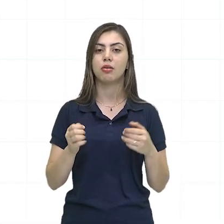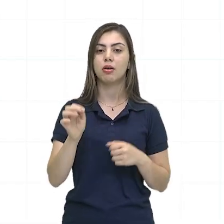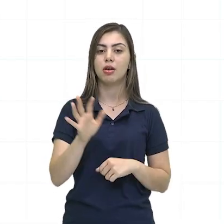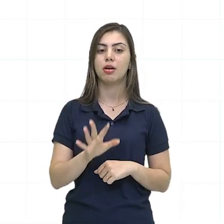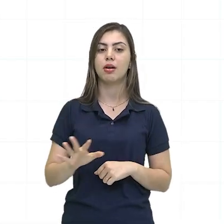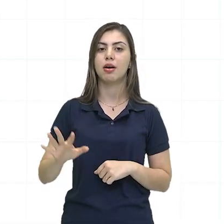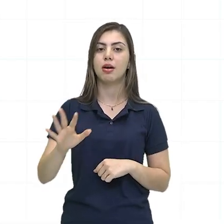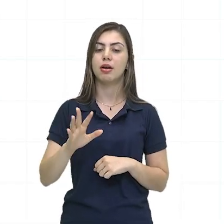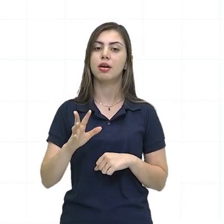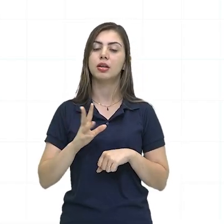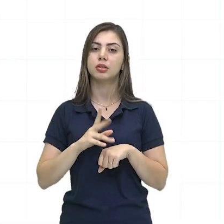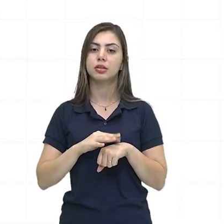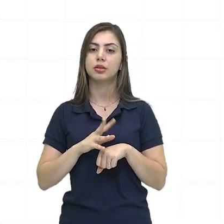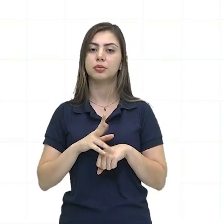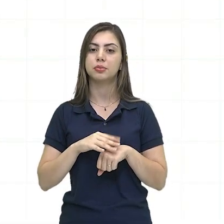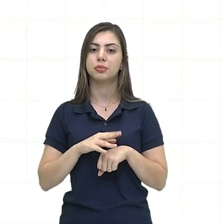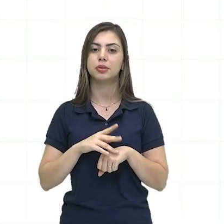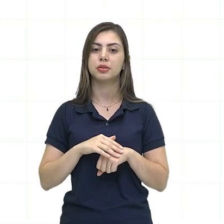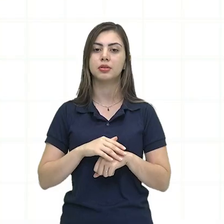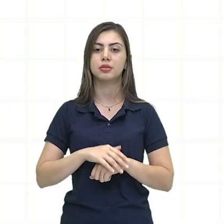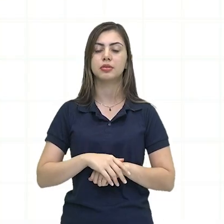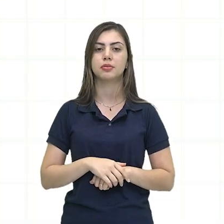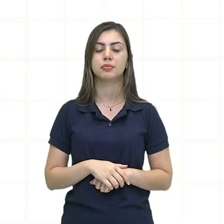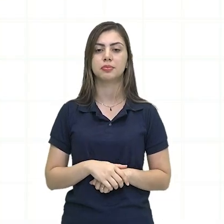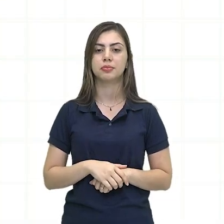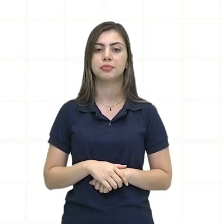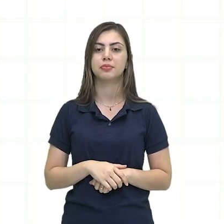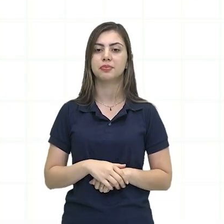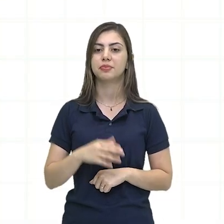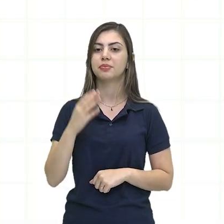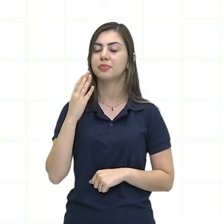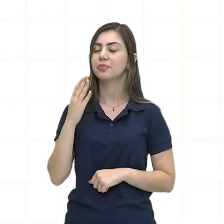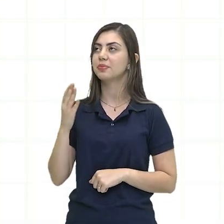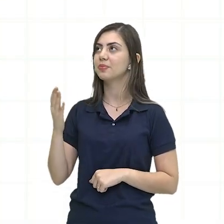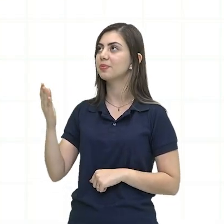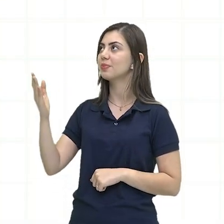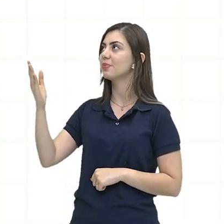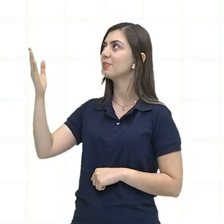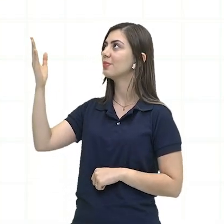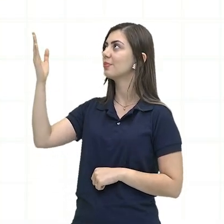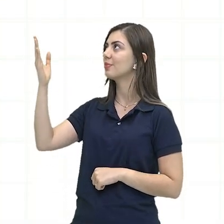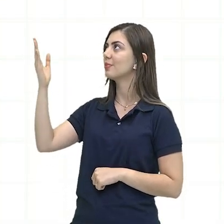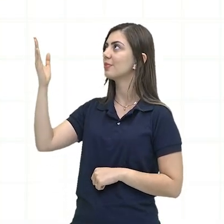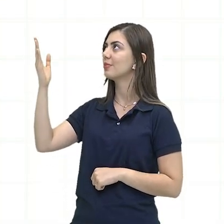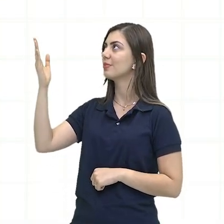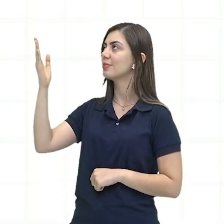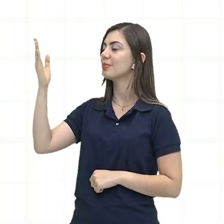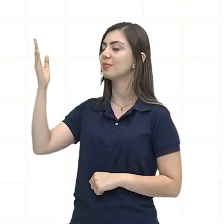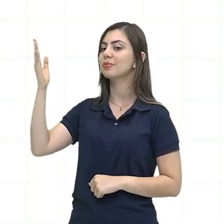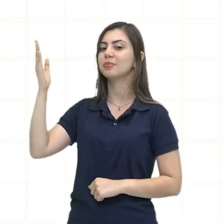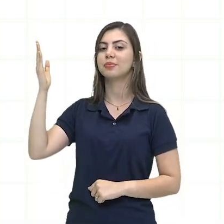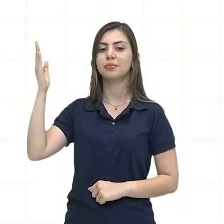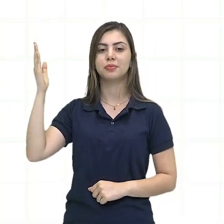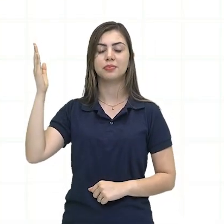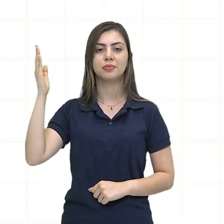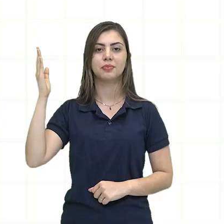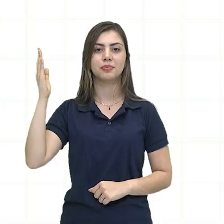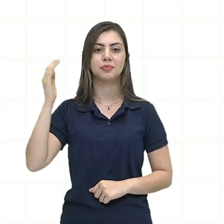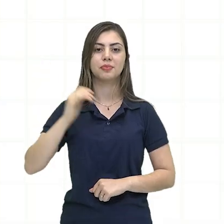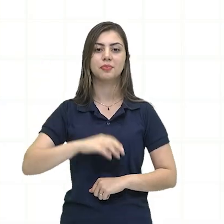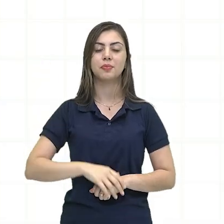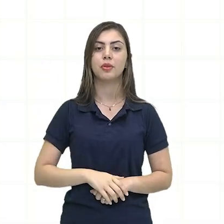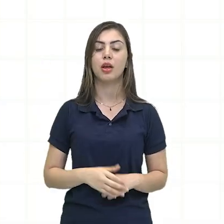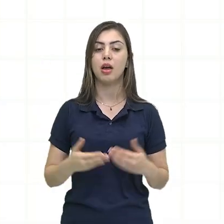regiões aqui que estamos vendo agora aqui nesta imagem, certo? Então, vamos lá. Então,